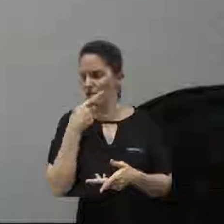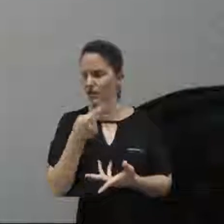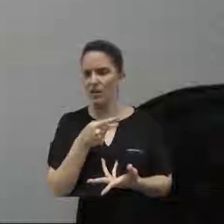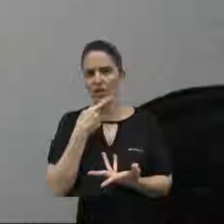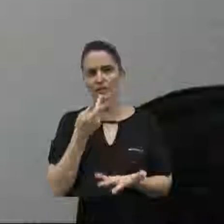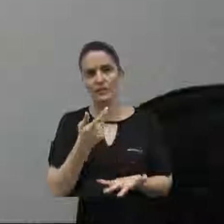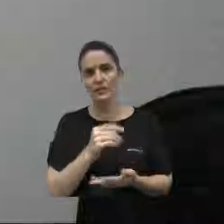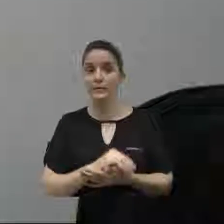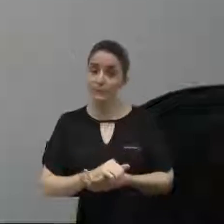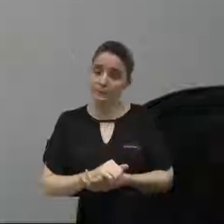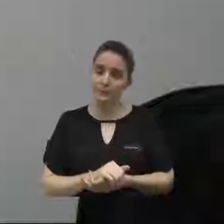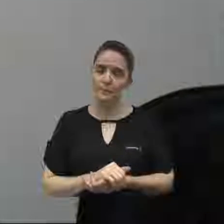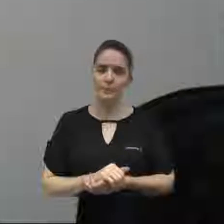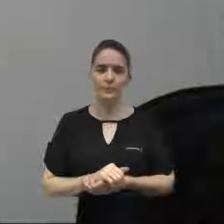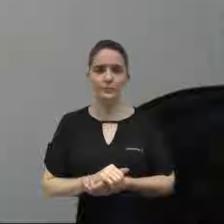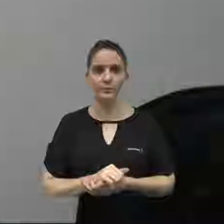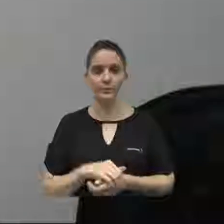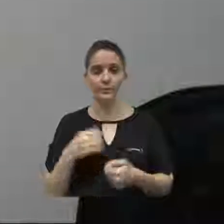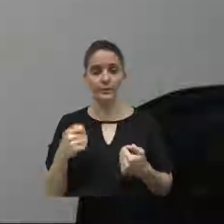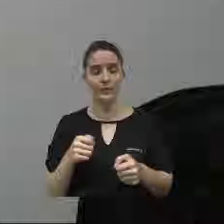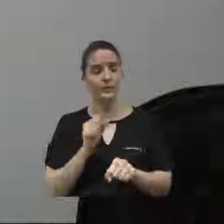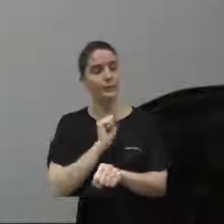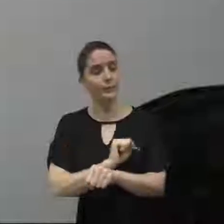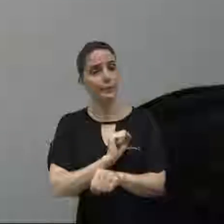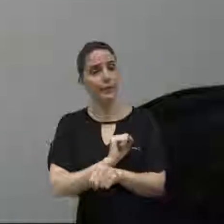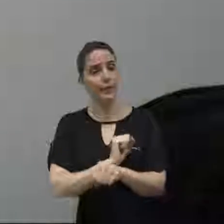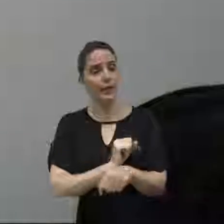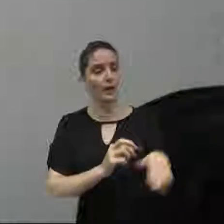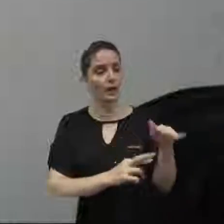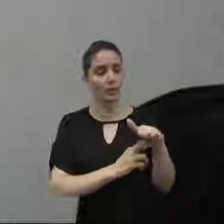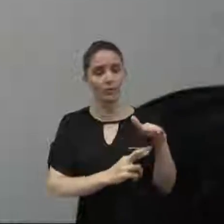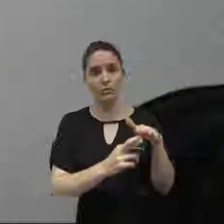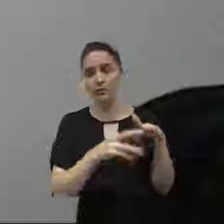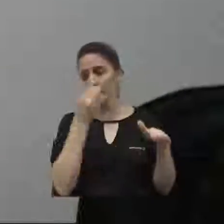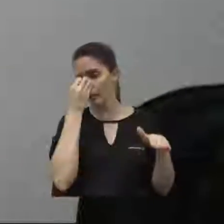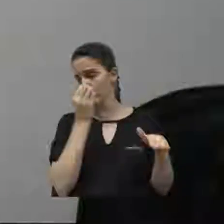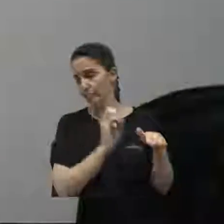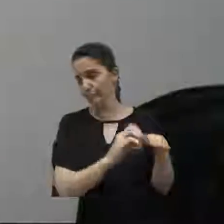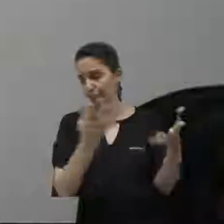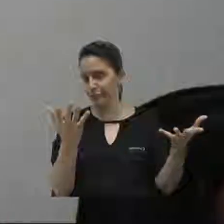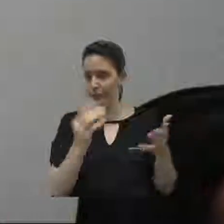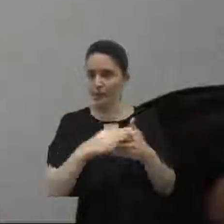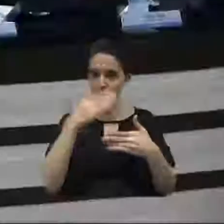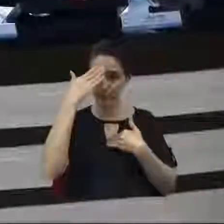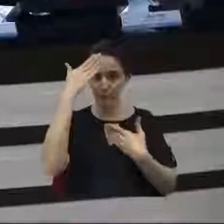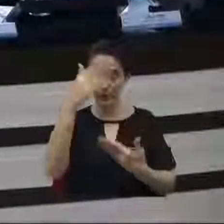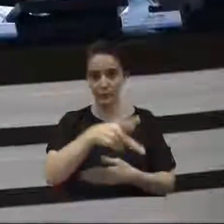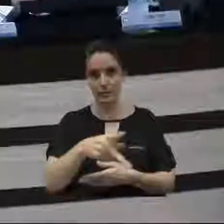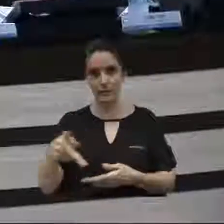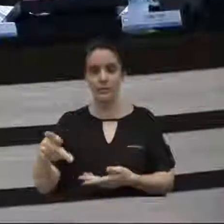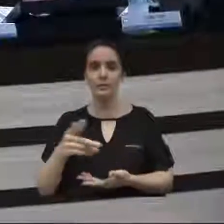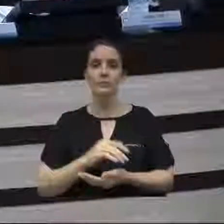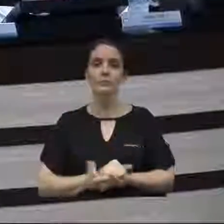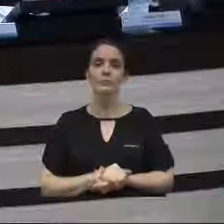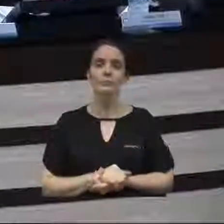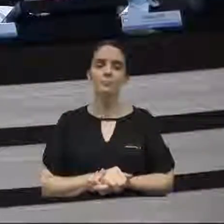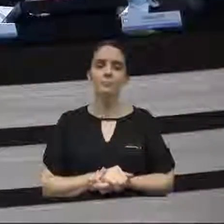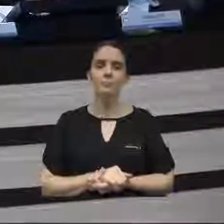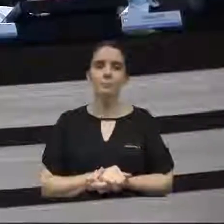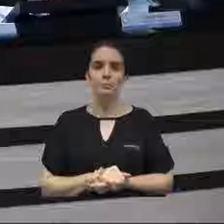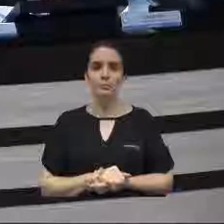Infelizmente, temos que continuar ainda, não sei por quanto tempo, conviver com a rodoviária daquele jeito ali. Muito obrigada, senhor presidente.